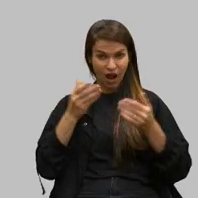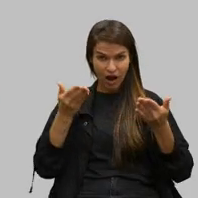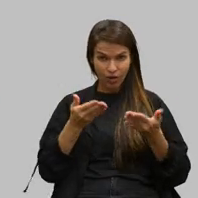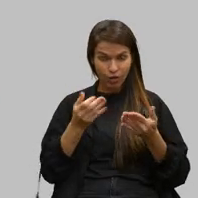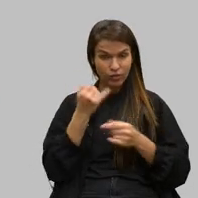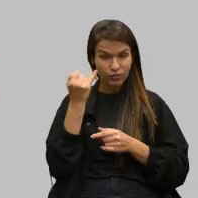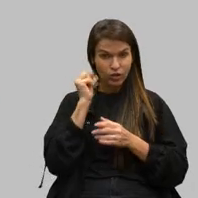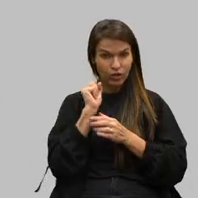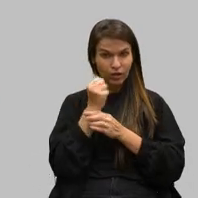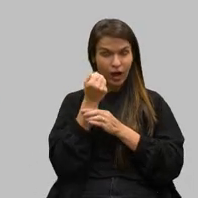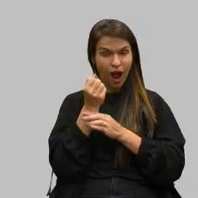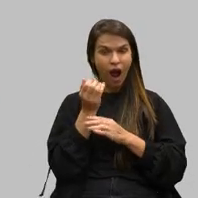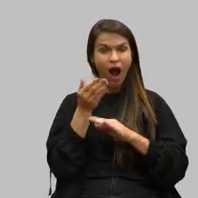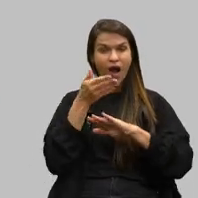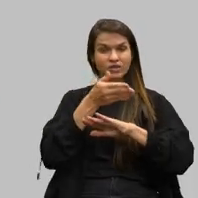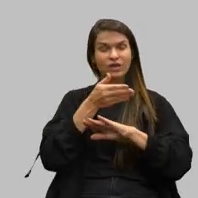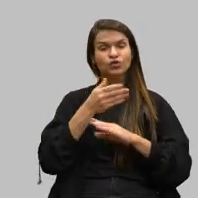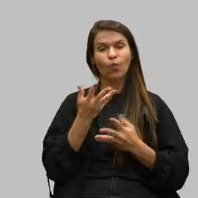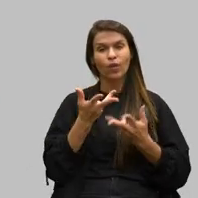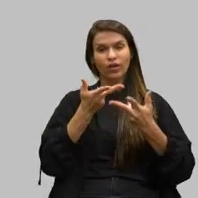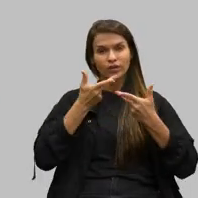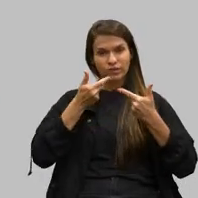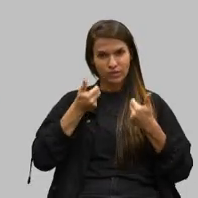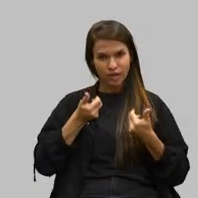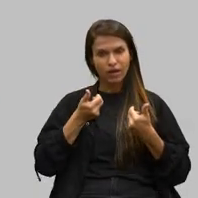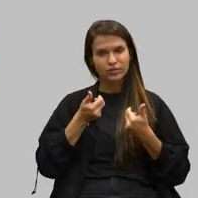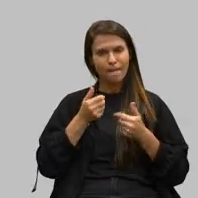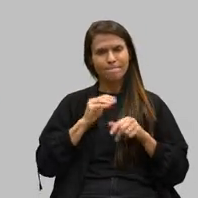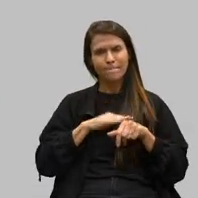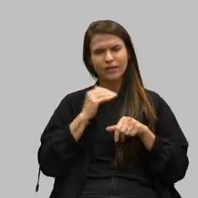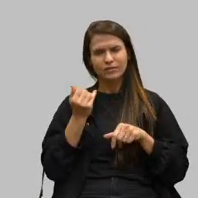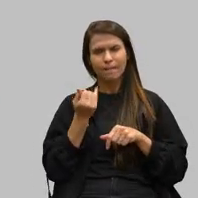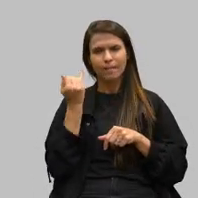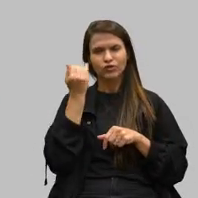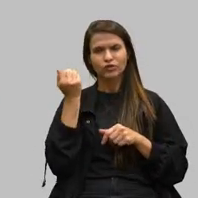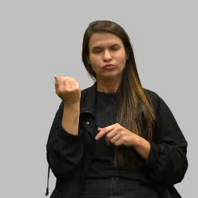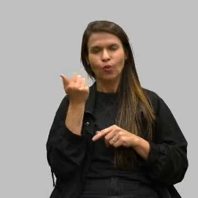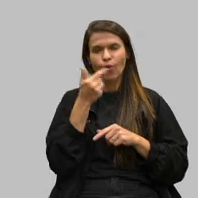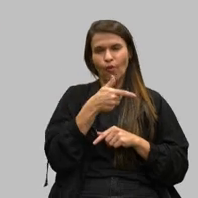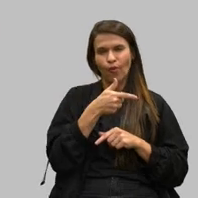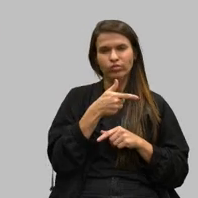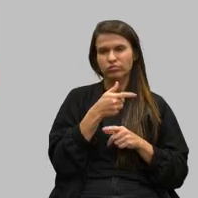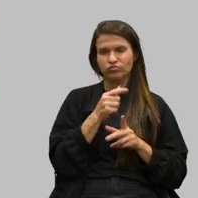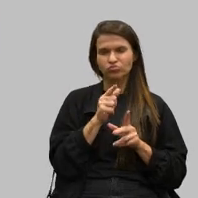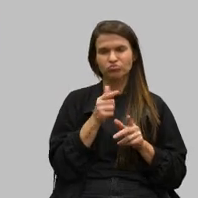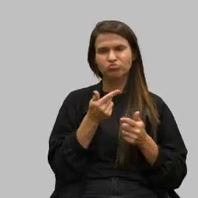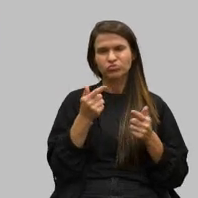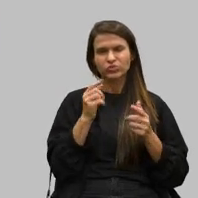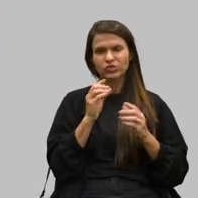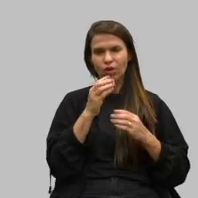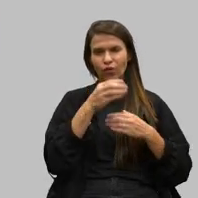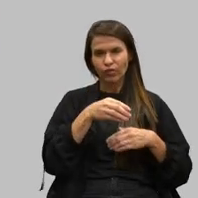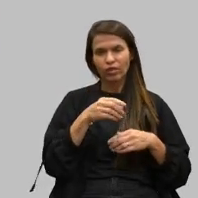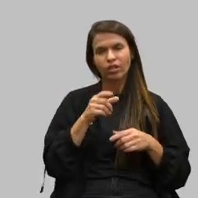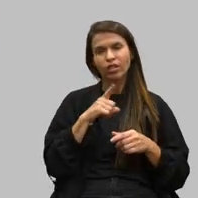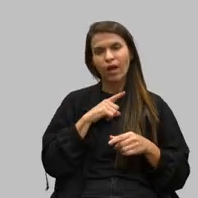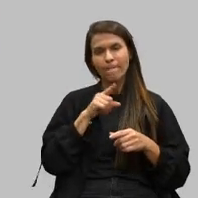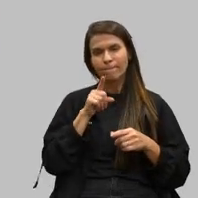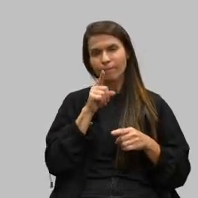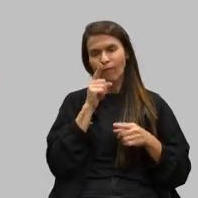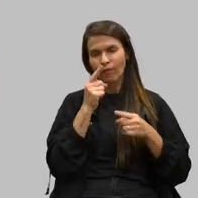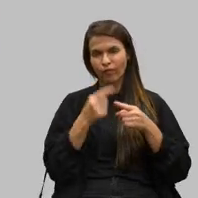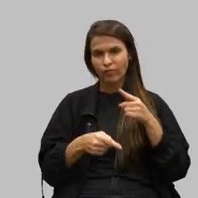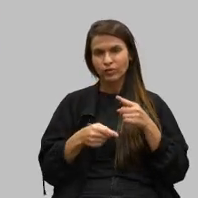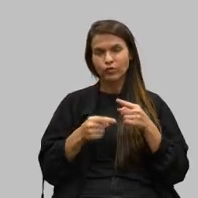é a gente garantir acesso de qualidade, mais importante que qualquer outra coisa e não impede concurso público, nada disso, mas nós temos a vedação do impacto